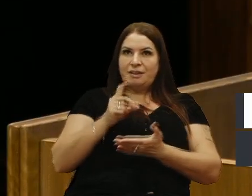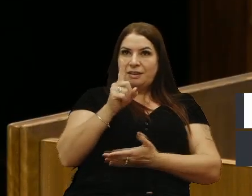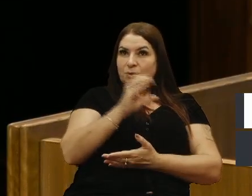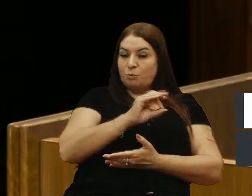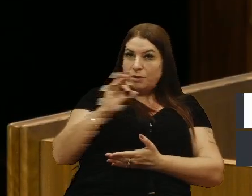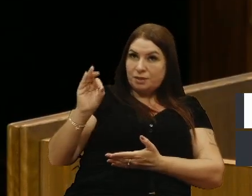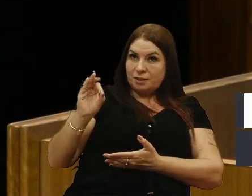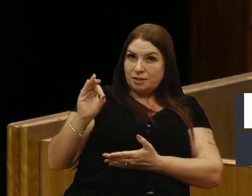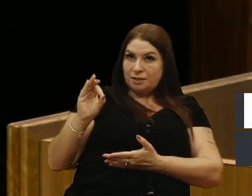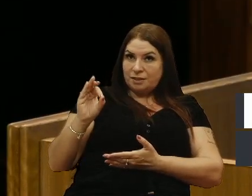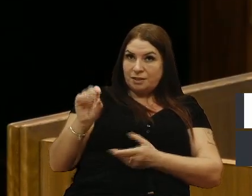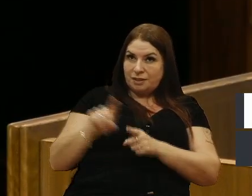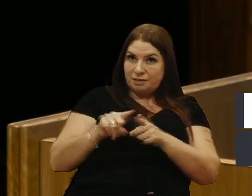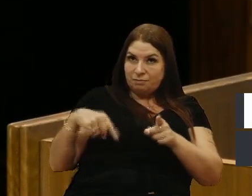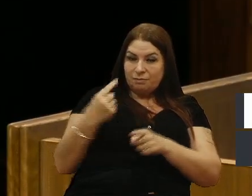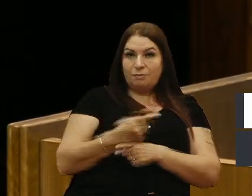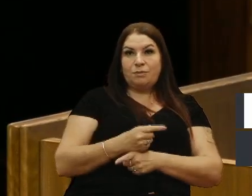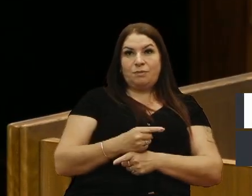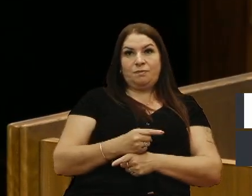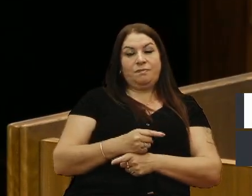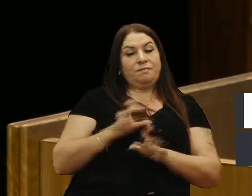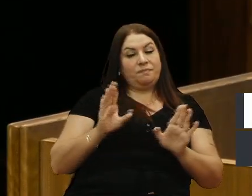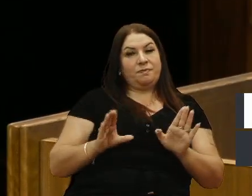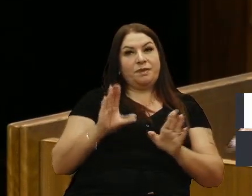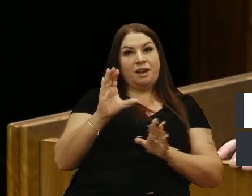100% cacau público.